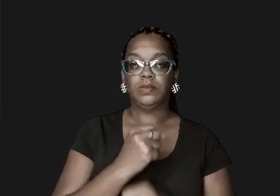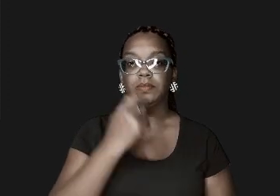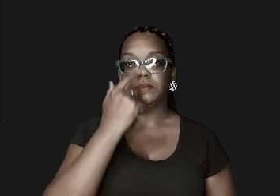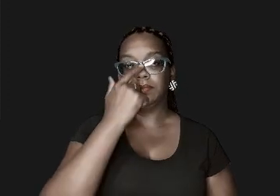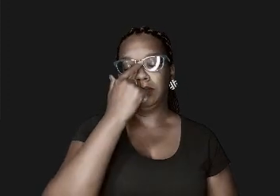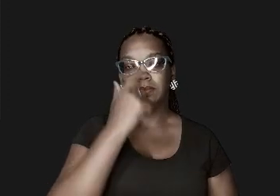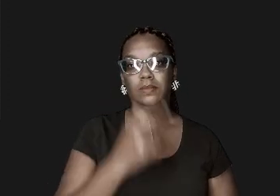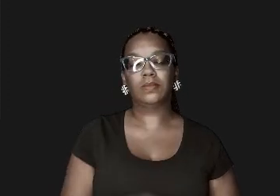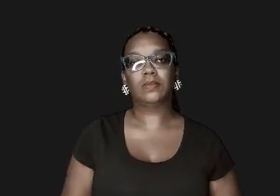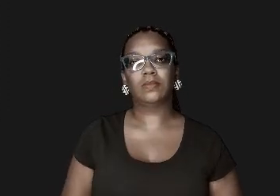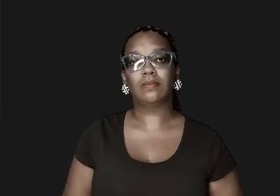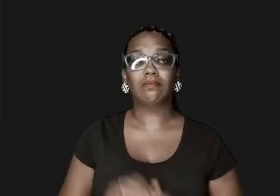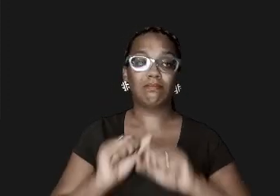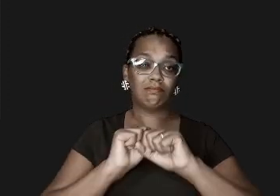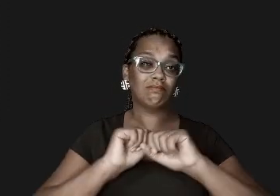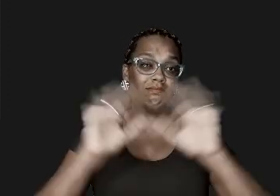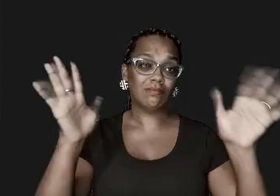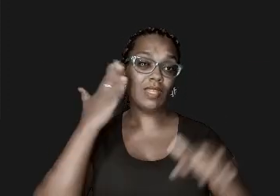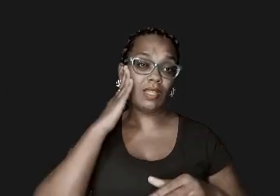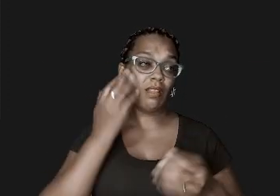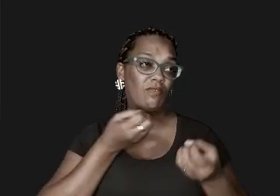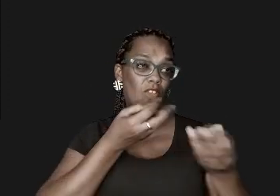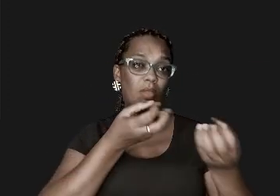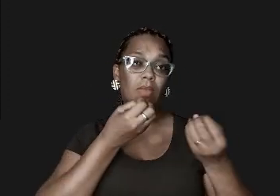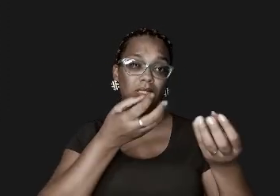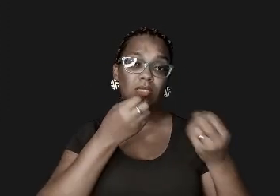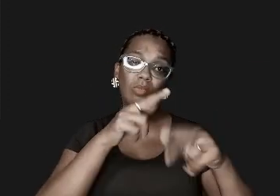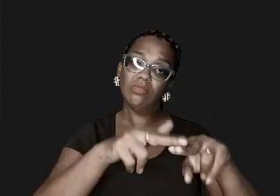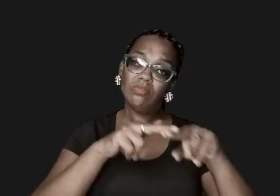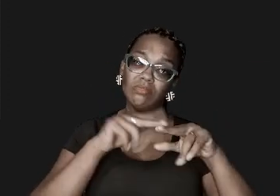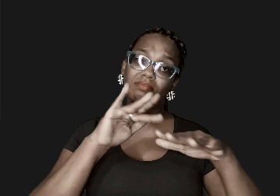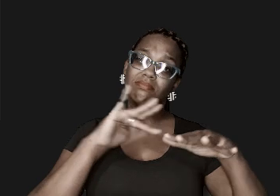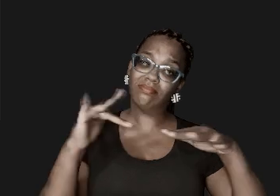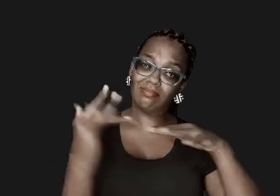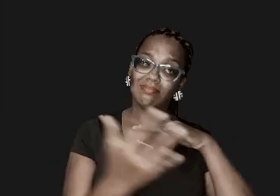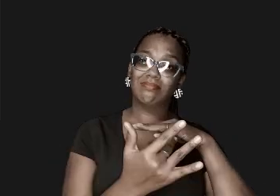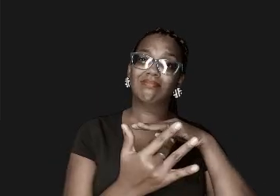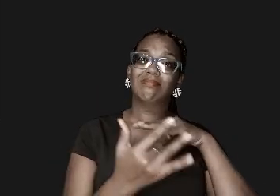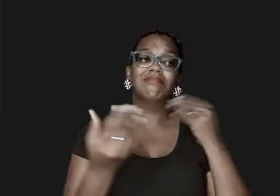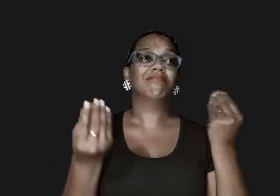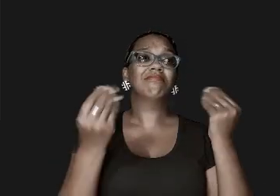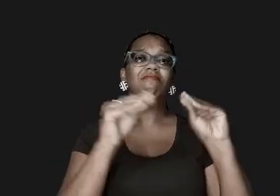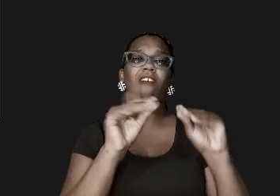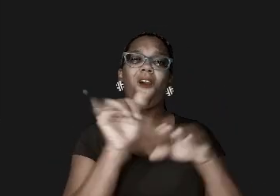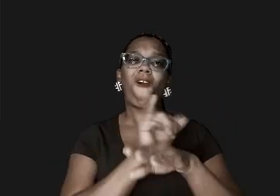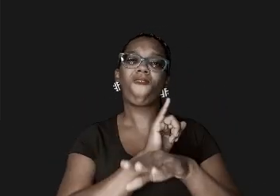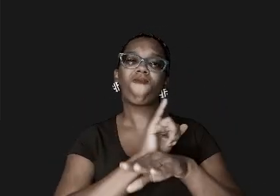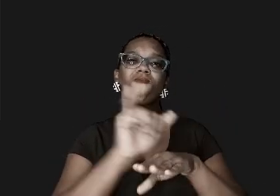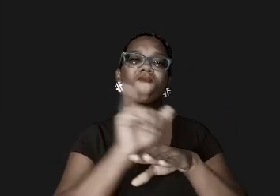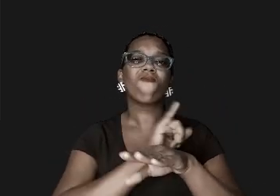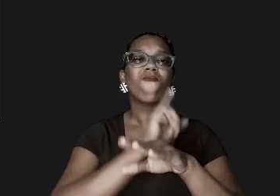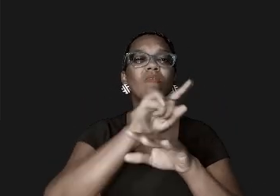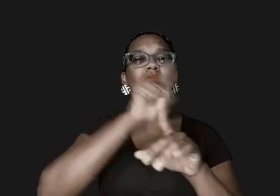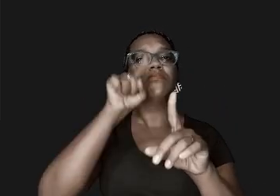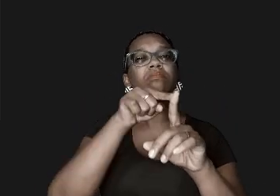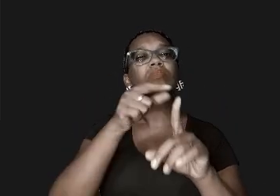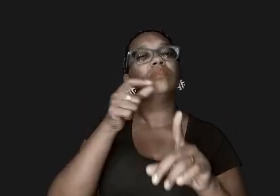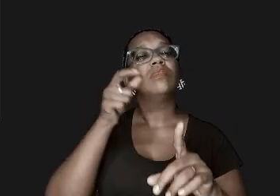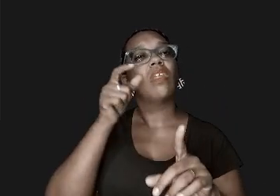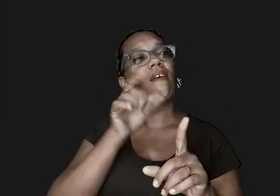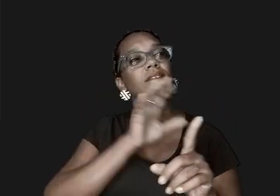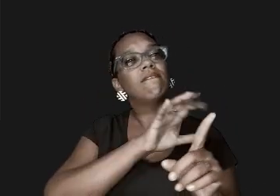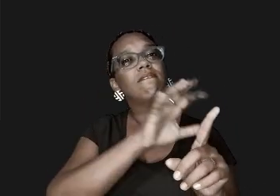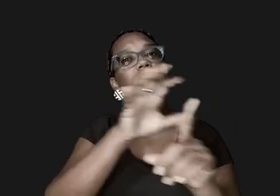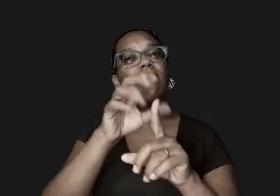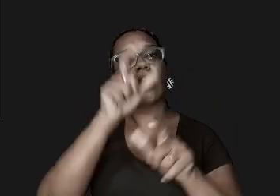desse precedente de 2018 e aqui já se vão cinco anos cinco anos fica claro como você pode usar